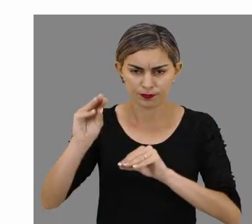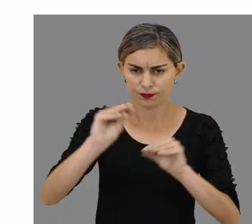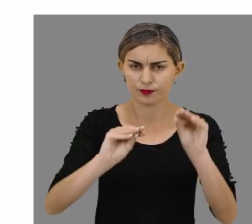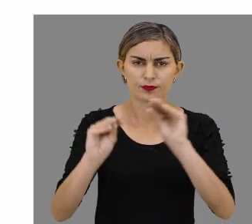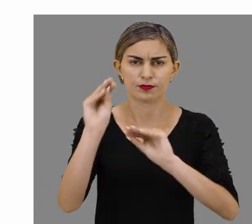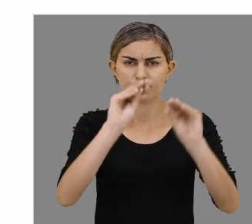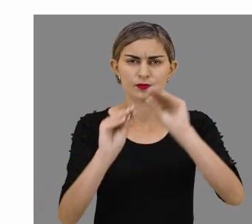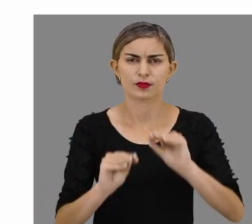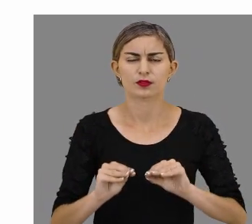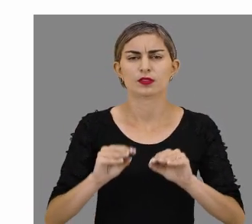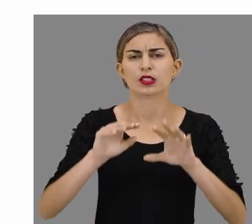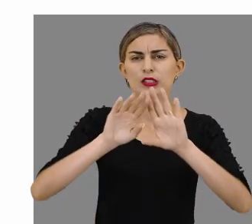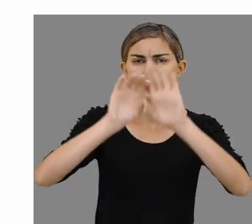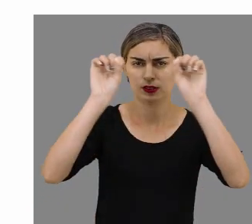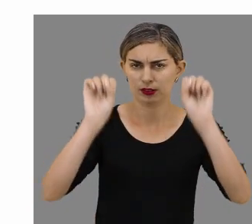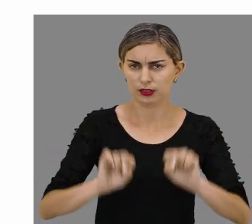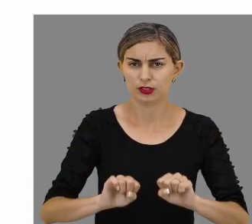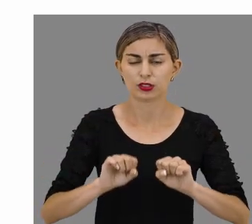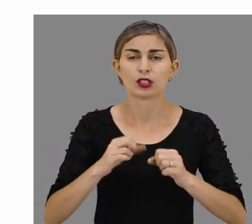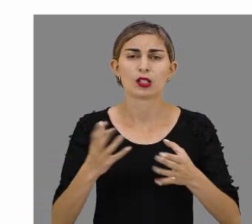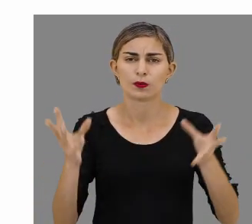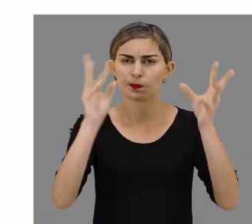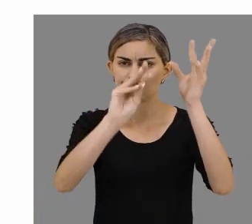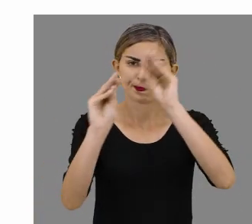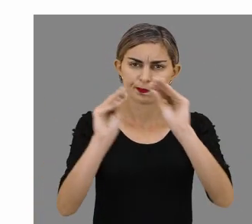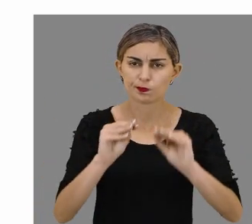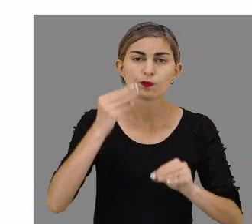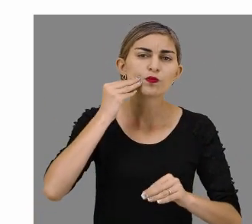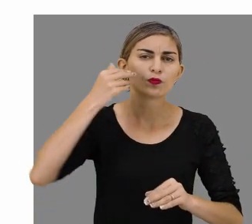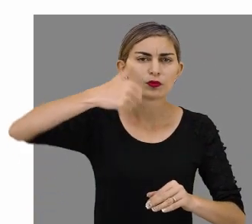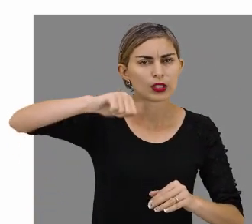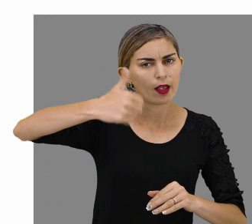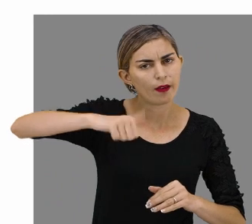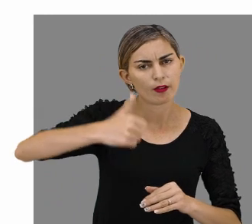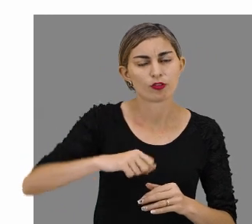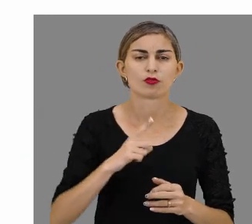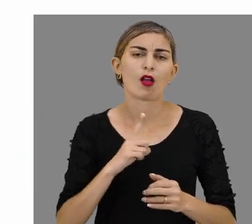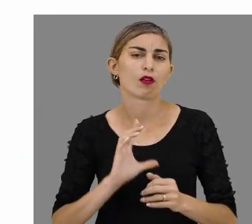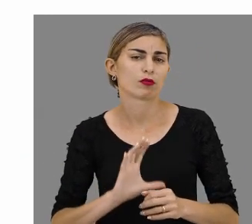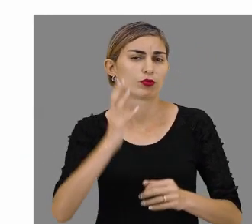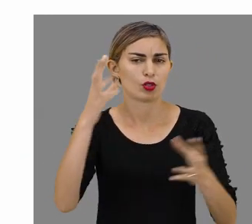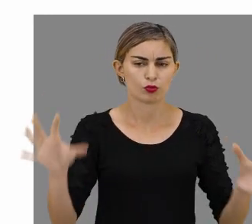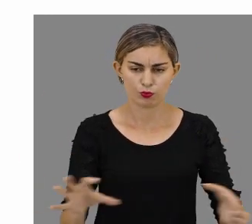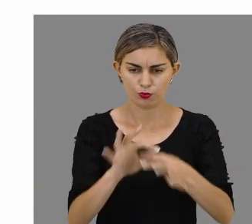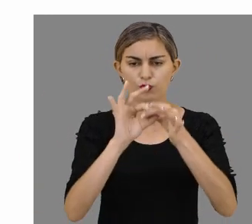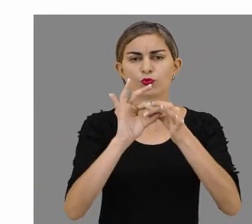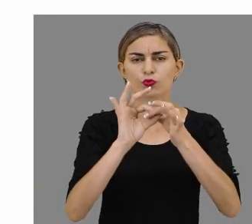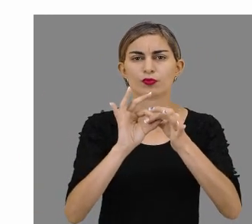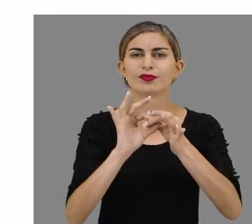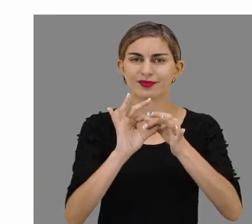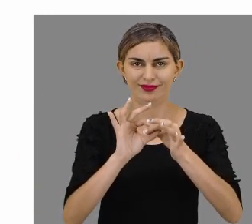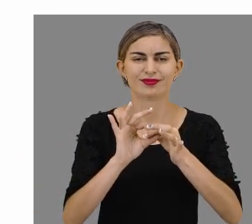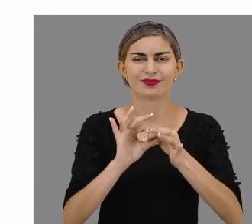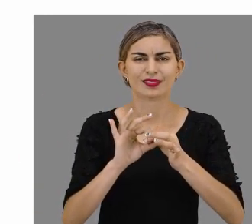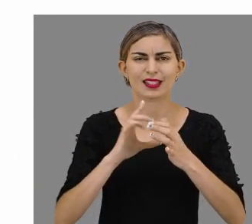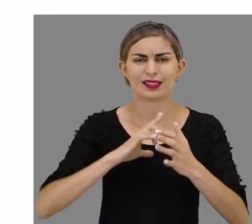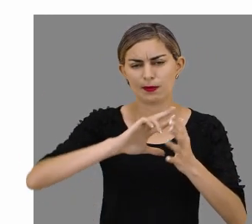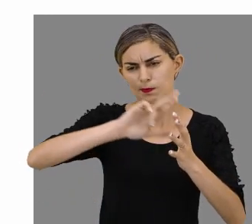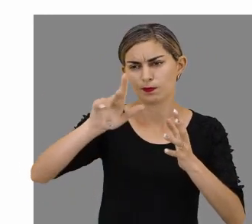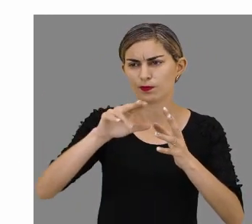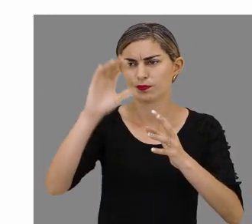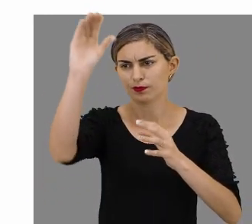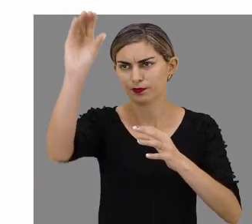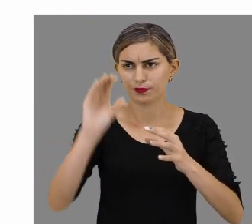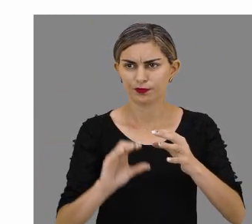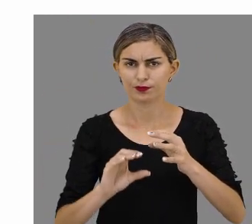e testes de sistema. Na fase de integração e testes, vai ocorrer a unificação. É quando